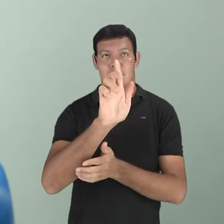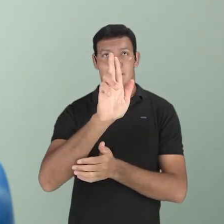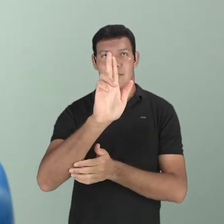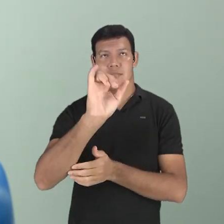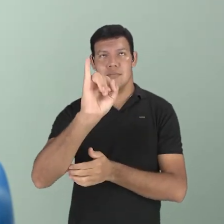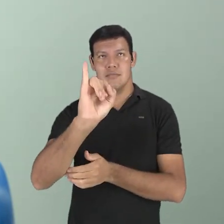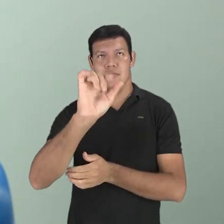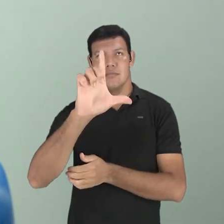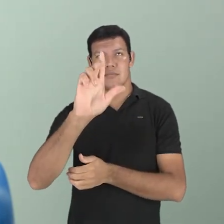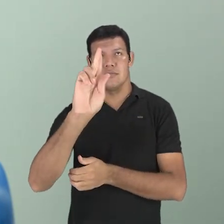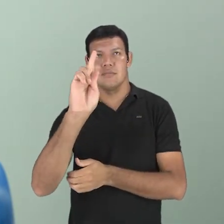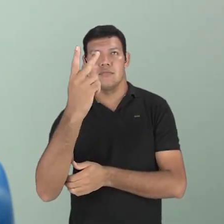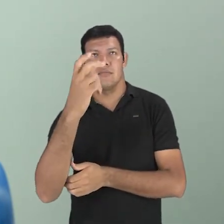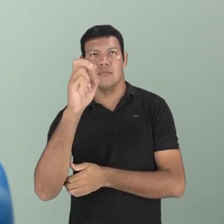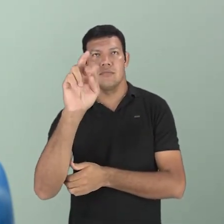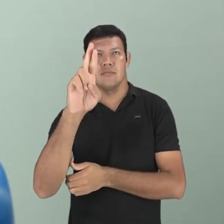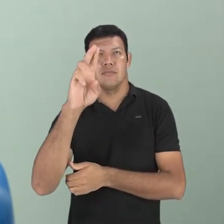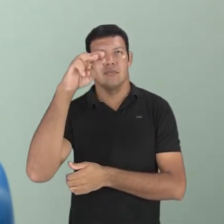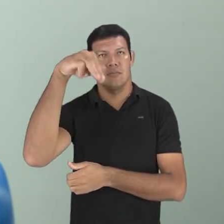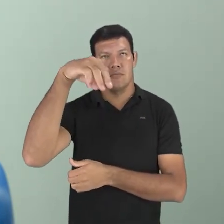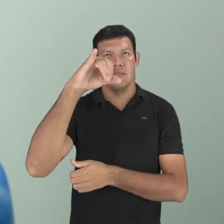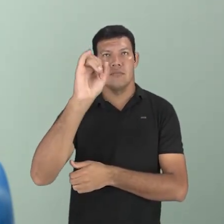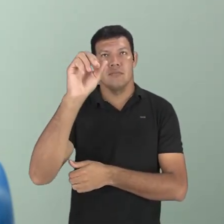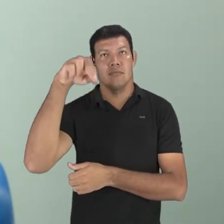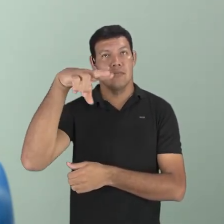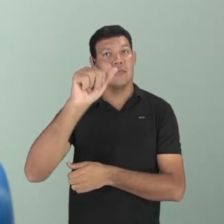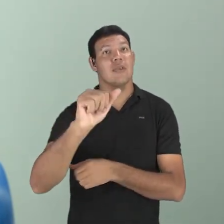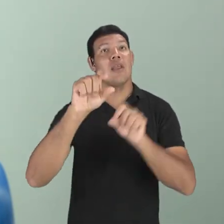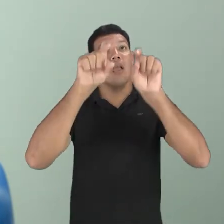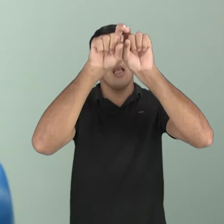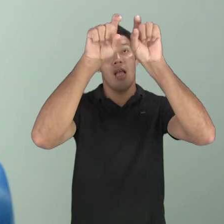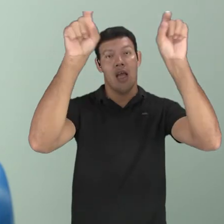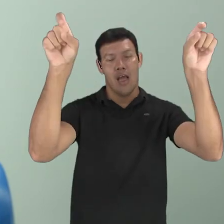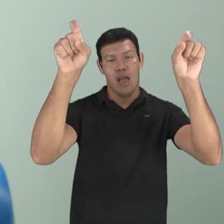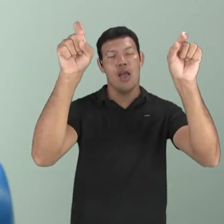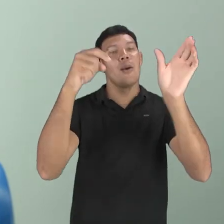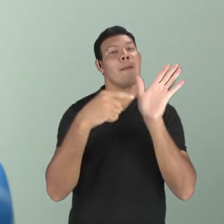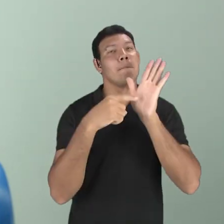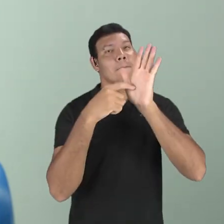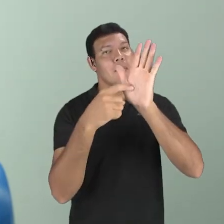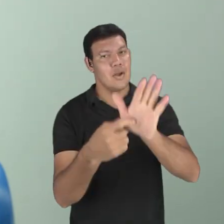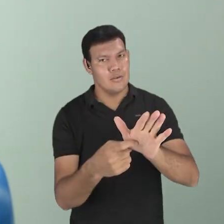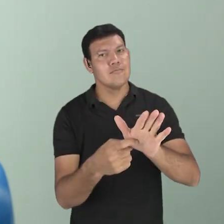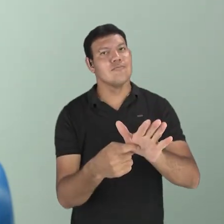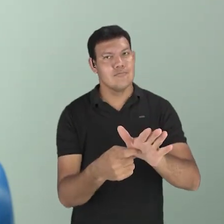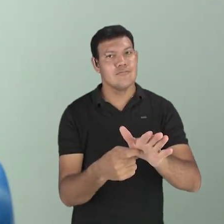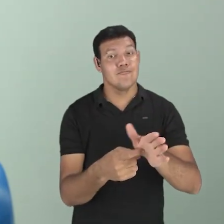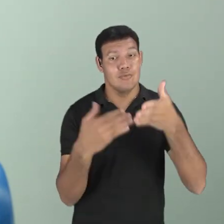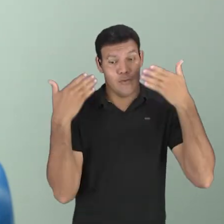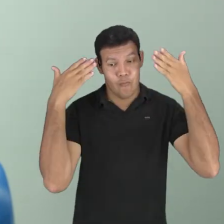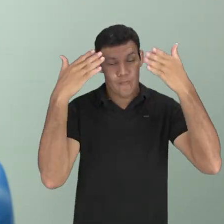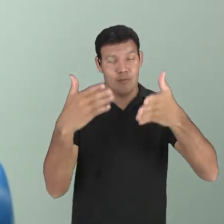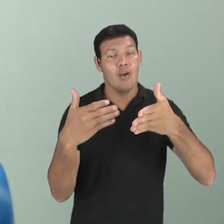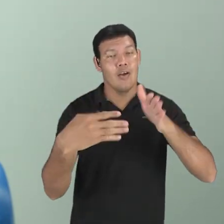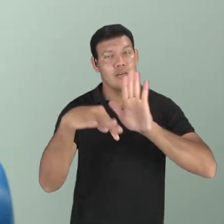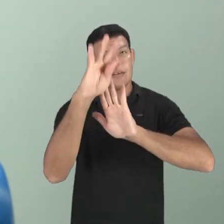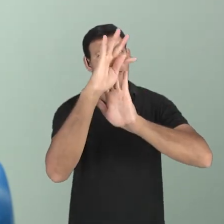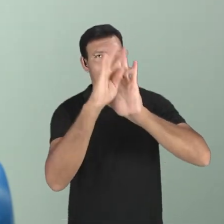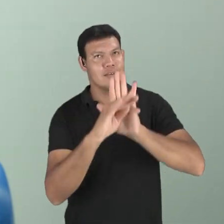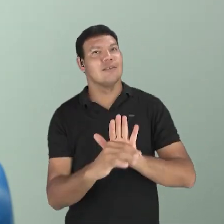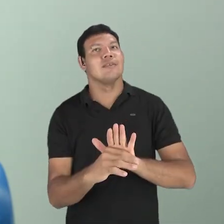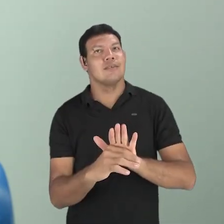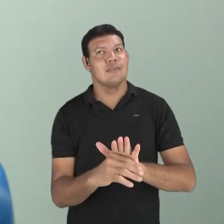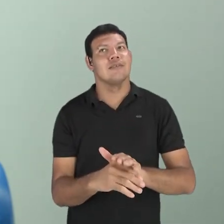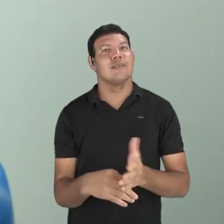boneca Guilhermina. Ah, então o título aponta para aquilo que o texto vai falar. Vai falar sobre o